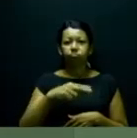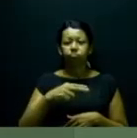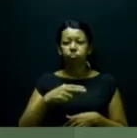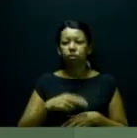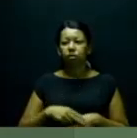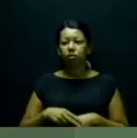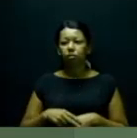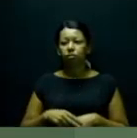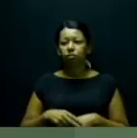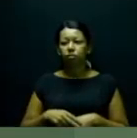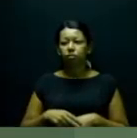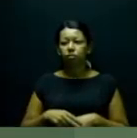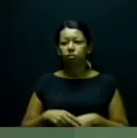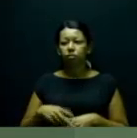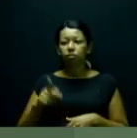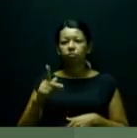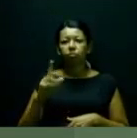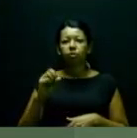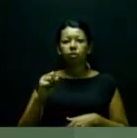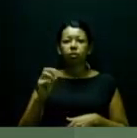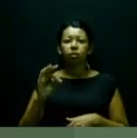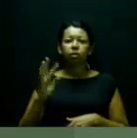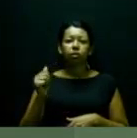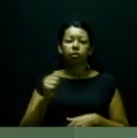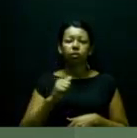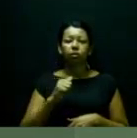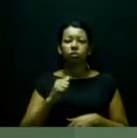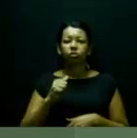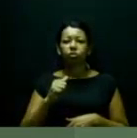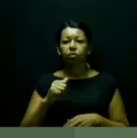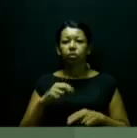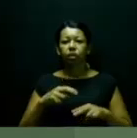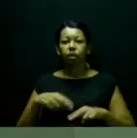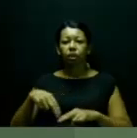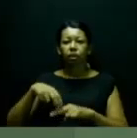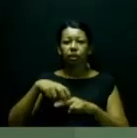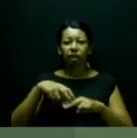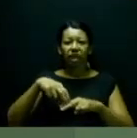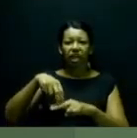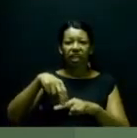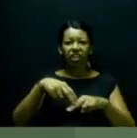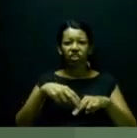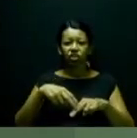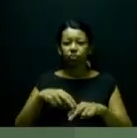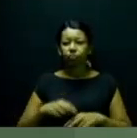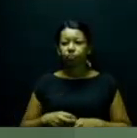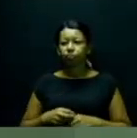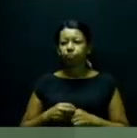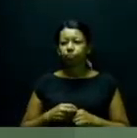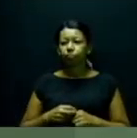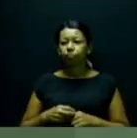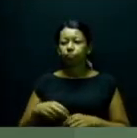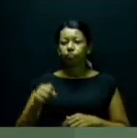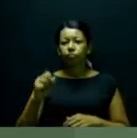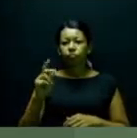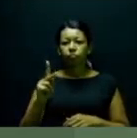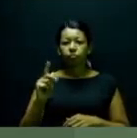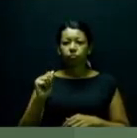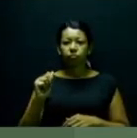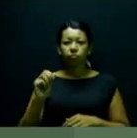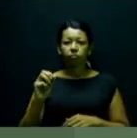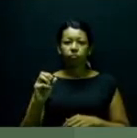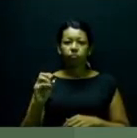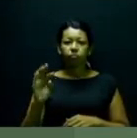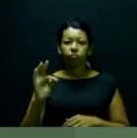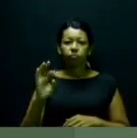um abandono, né? Praticamente a mata, né? A vegetação típica de mangue já está